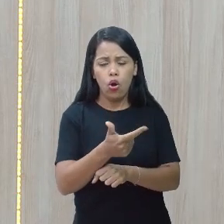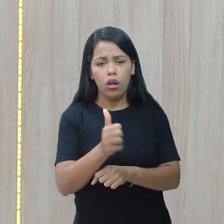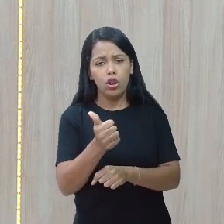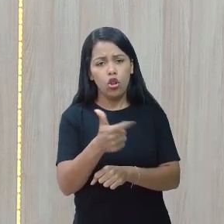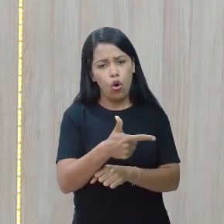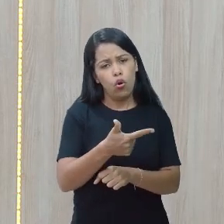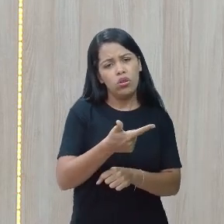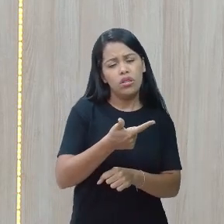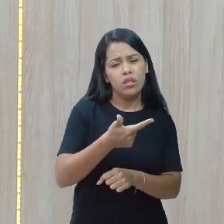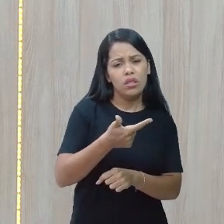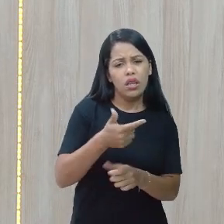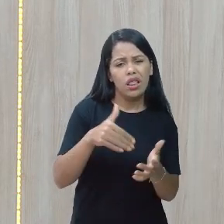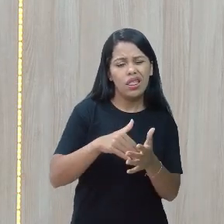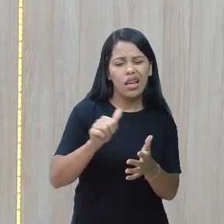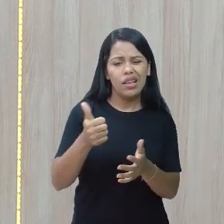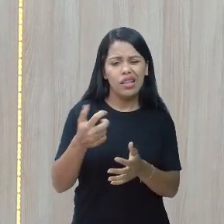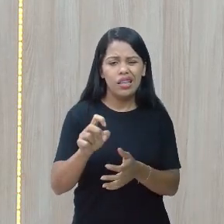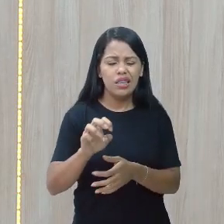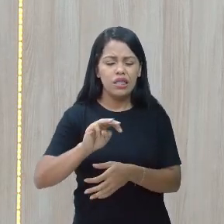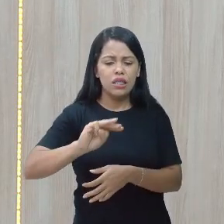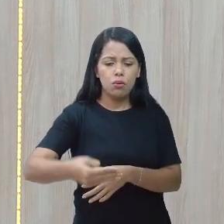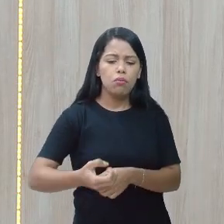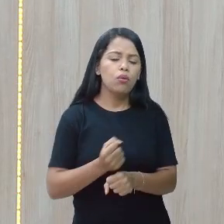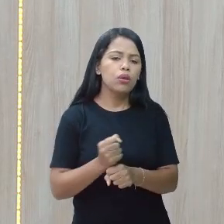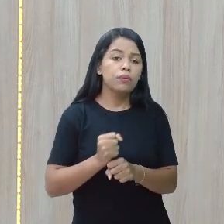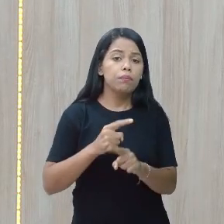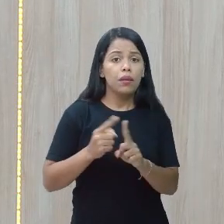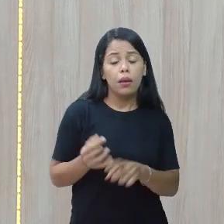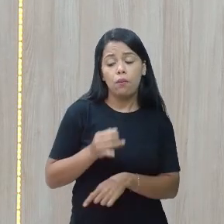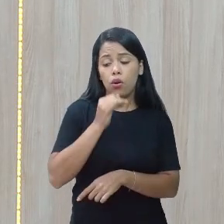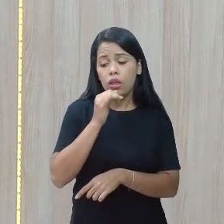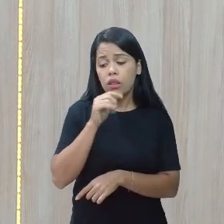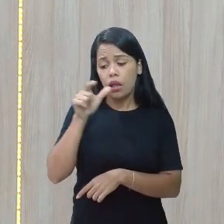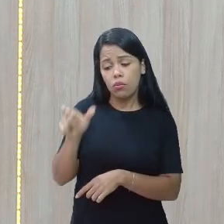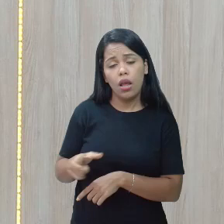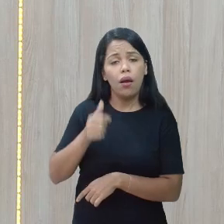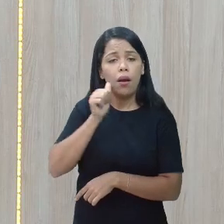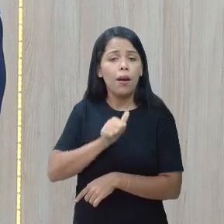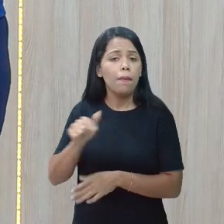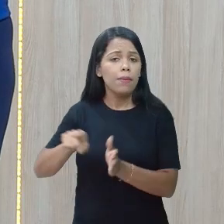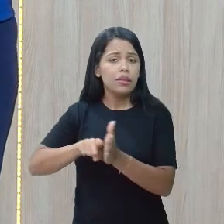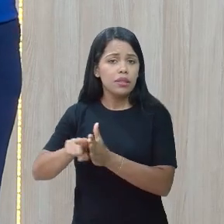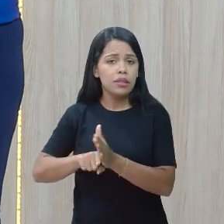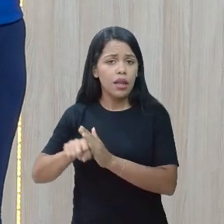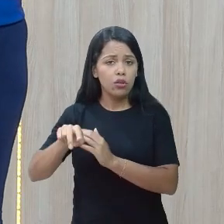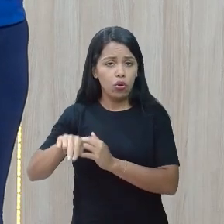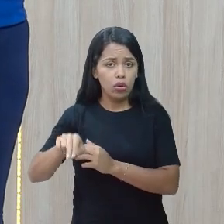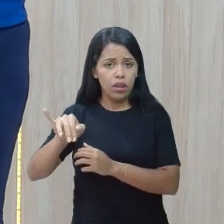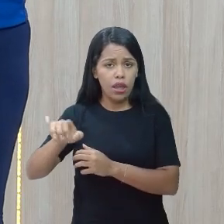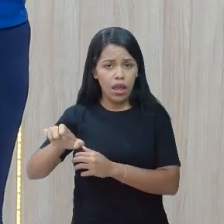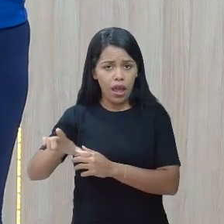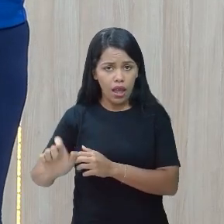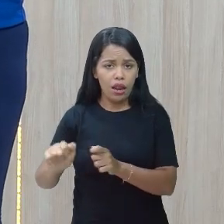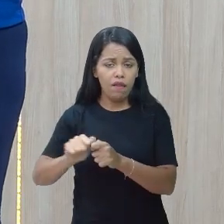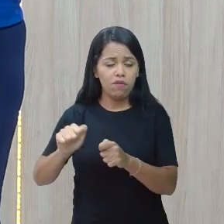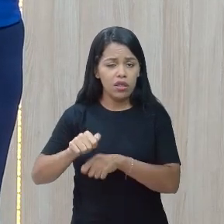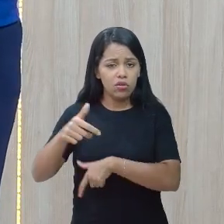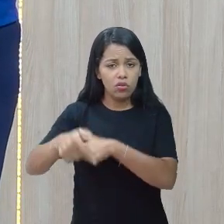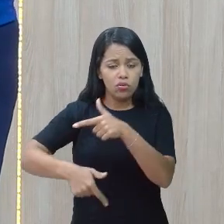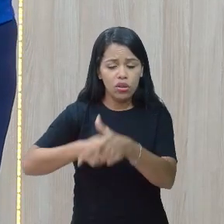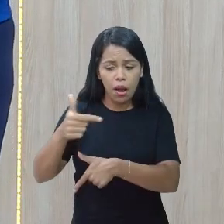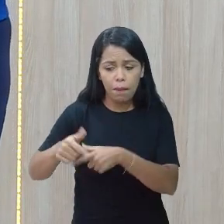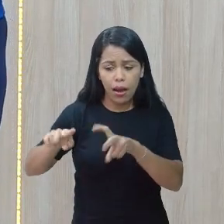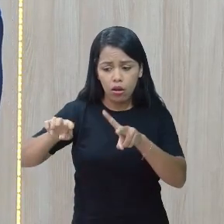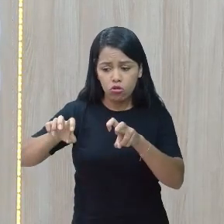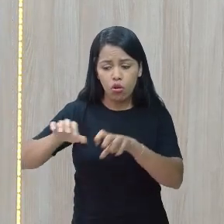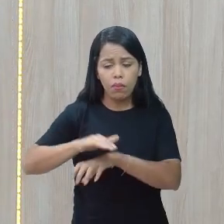15 mil anos, mas, por exemplo, a pesquisadora Niede Guidon, que faz aquele trabalho na Serra